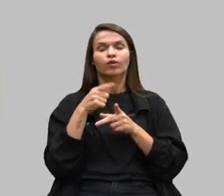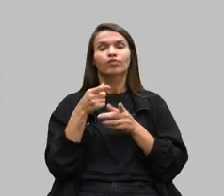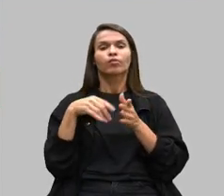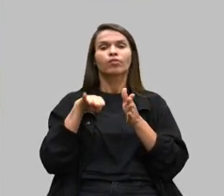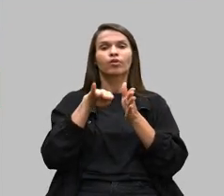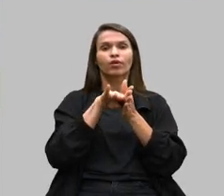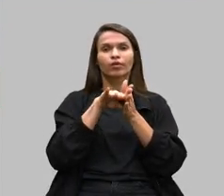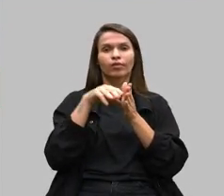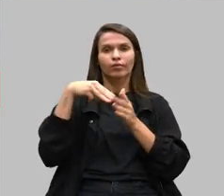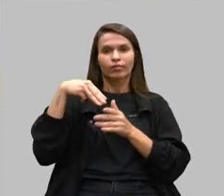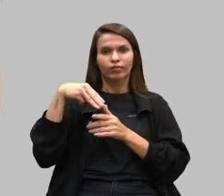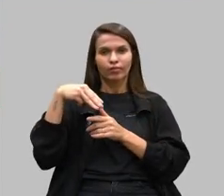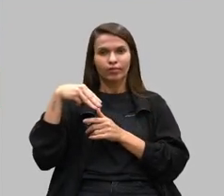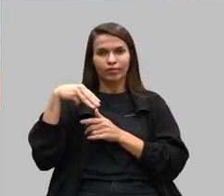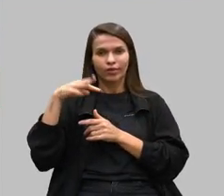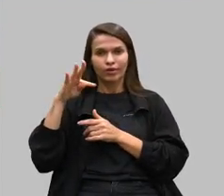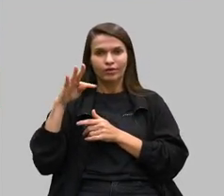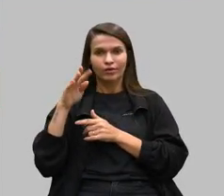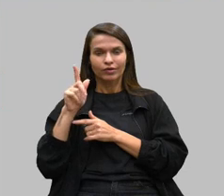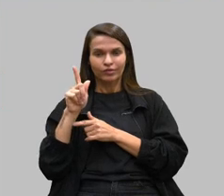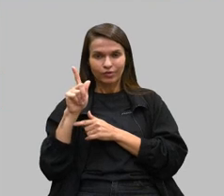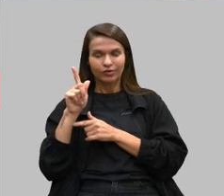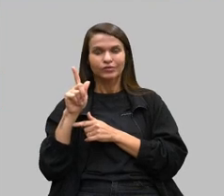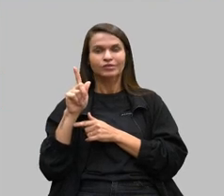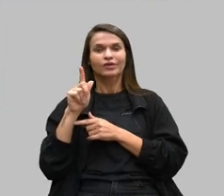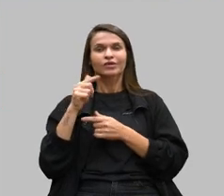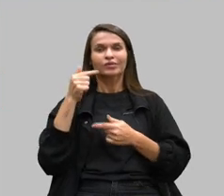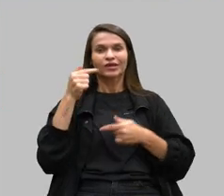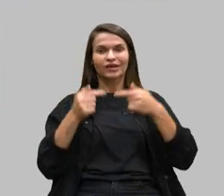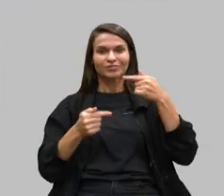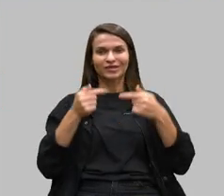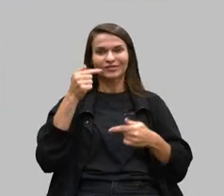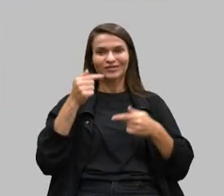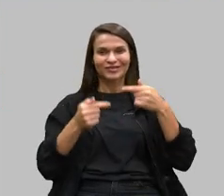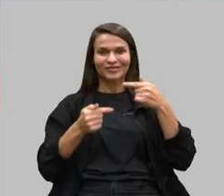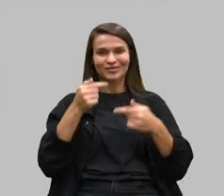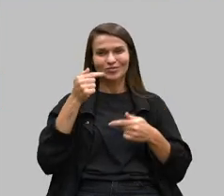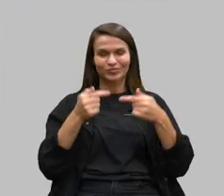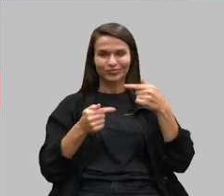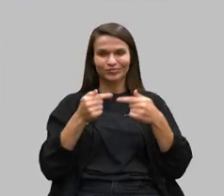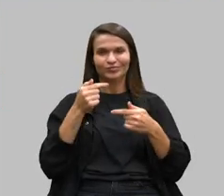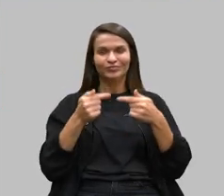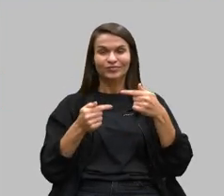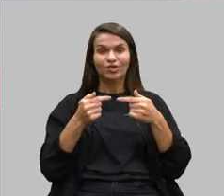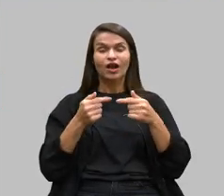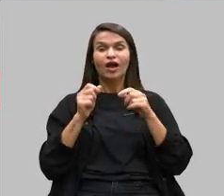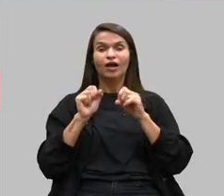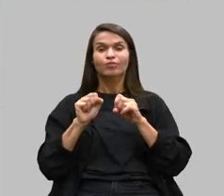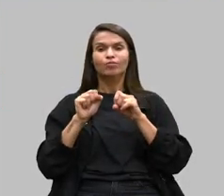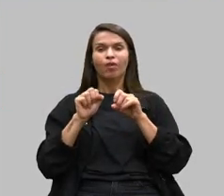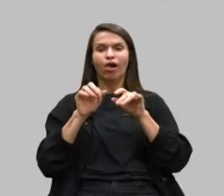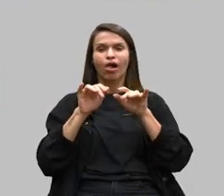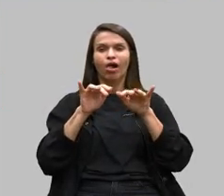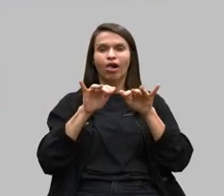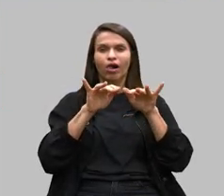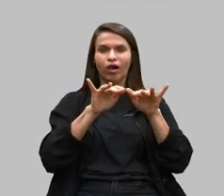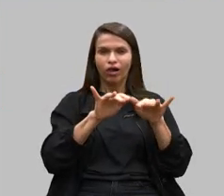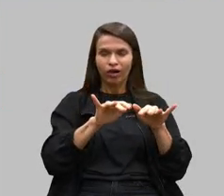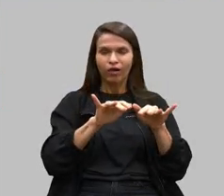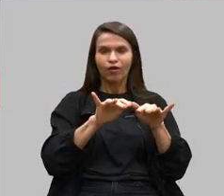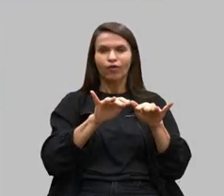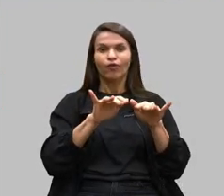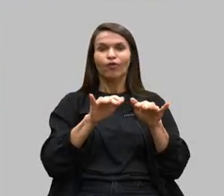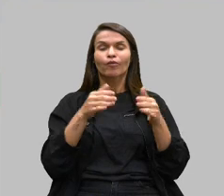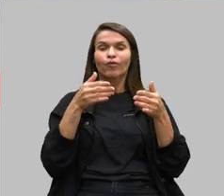próximamente e a discussão deles é o escoamento da carga por